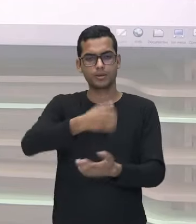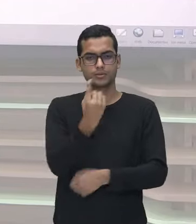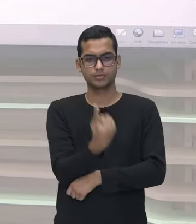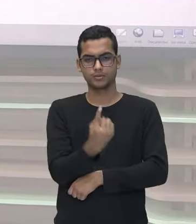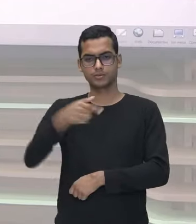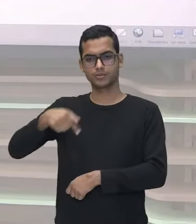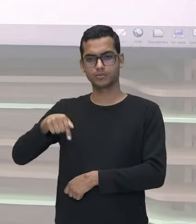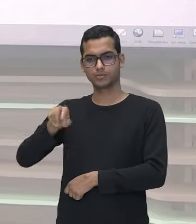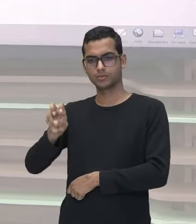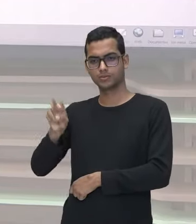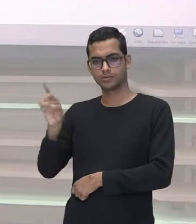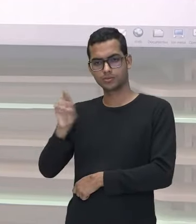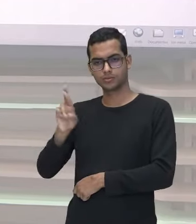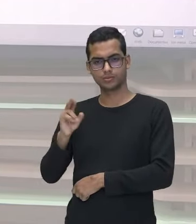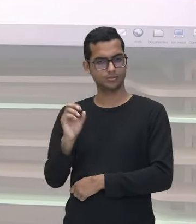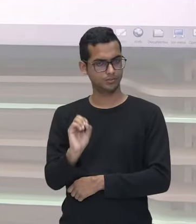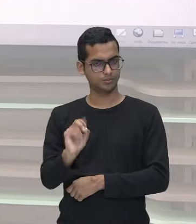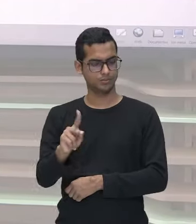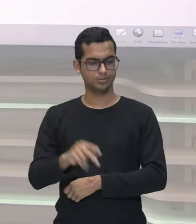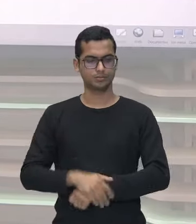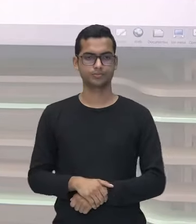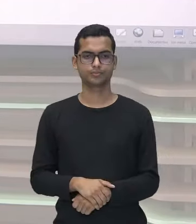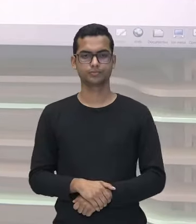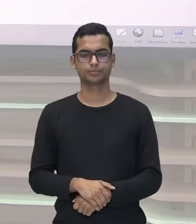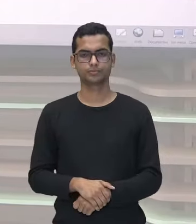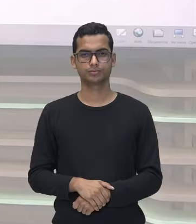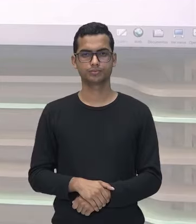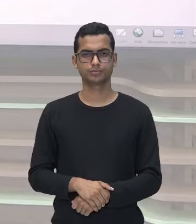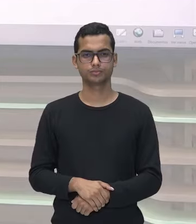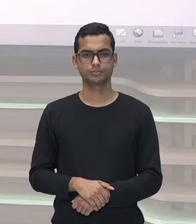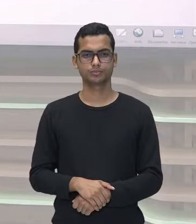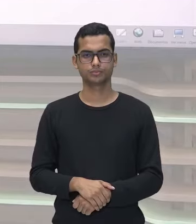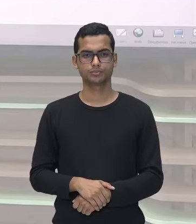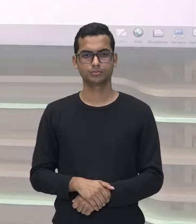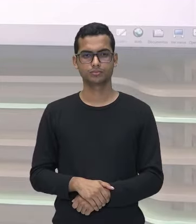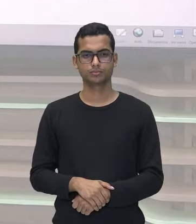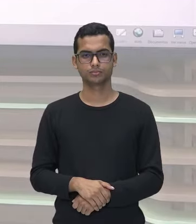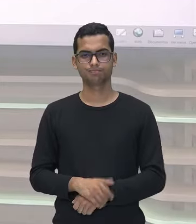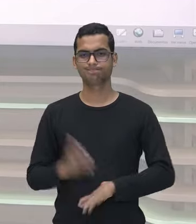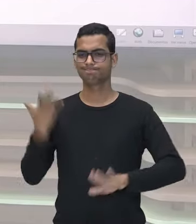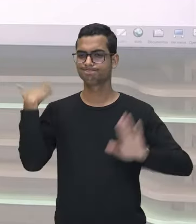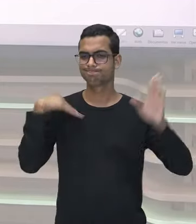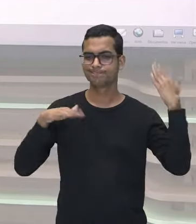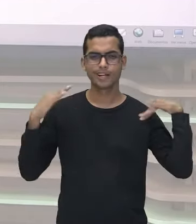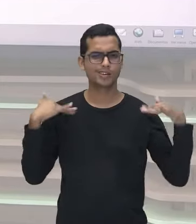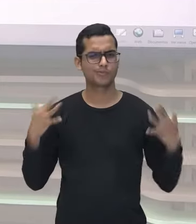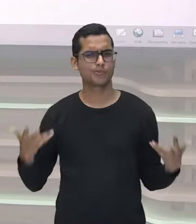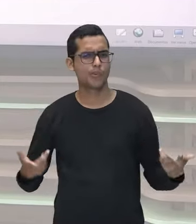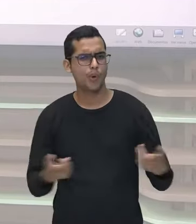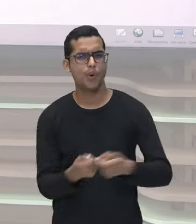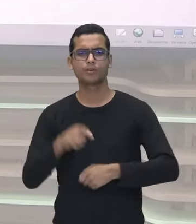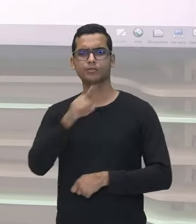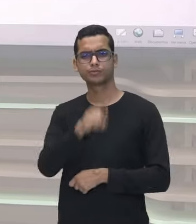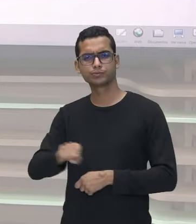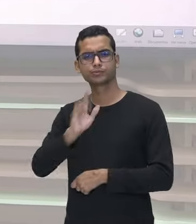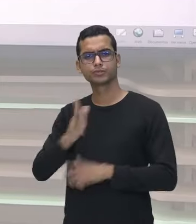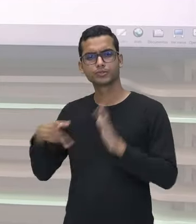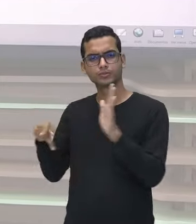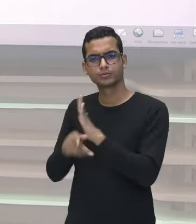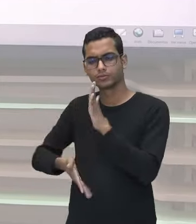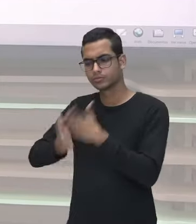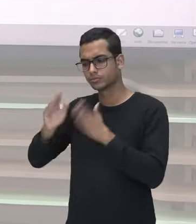R$175. Tudo bem? Bom, mas o passeio que estava maravilhoso, né? Vocês já pararam para